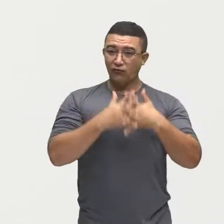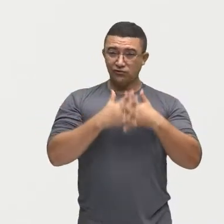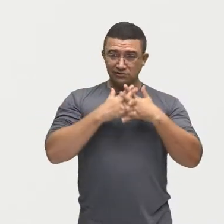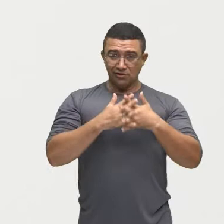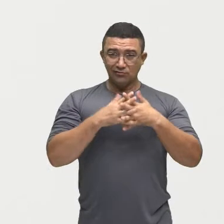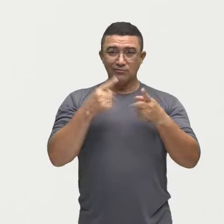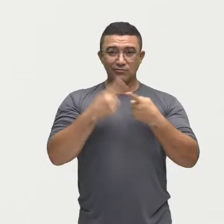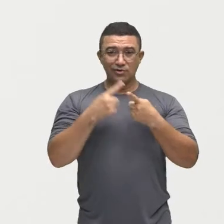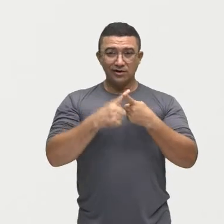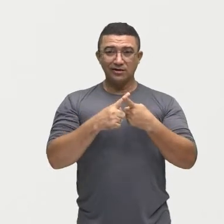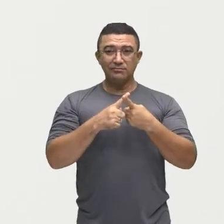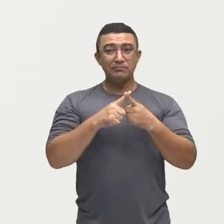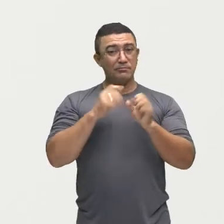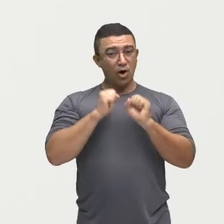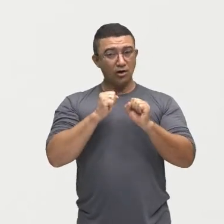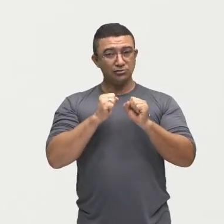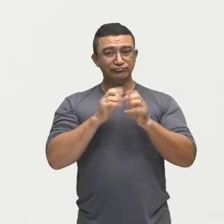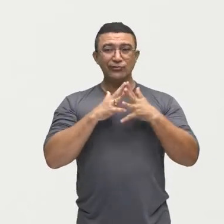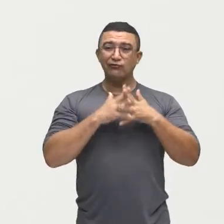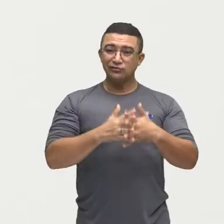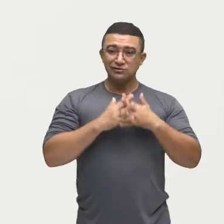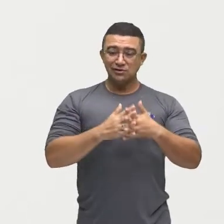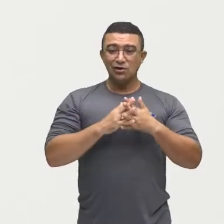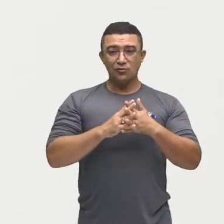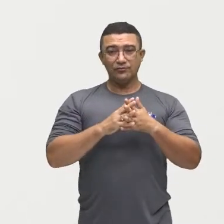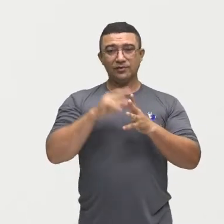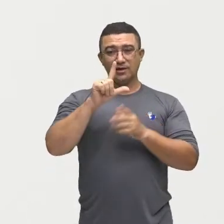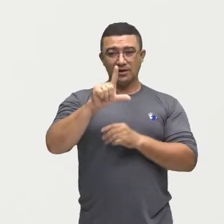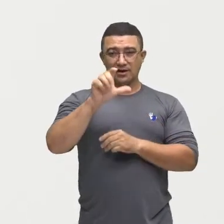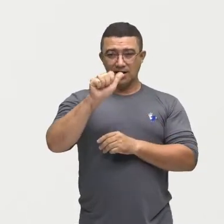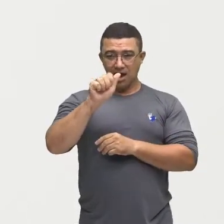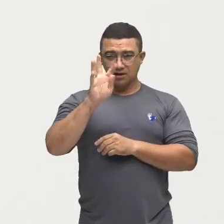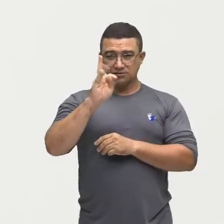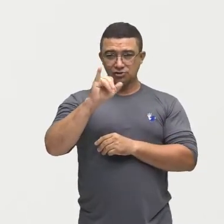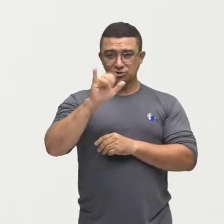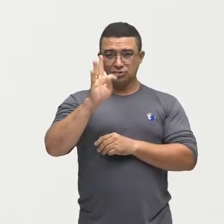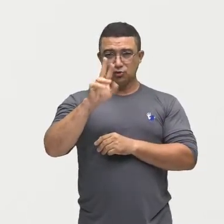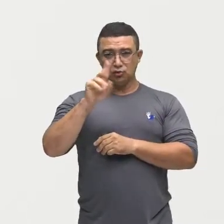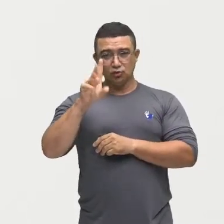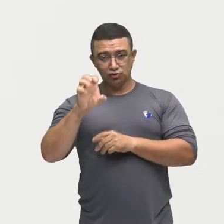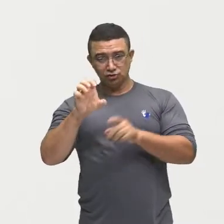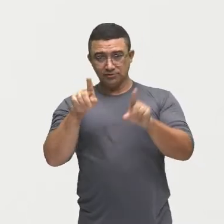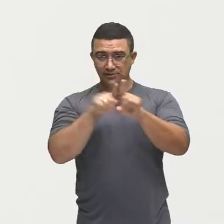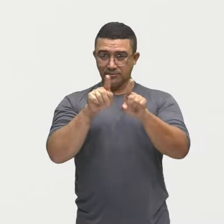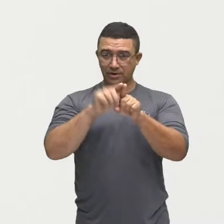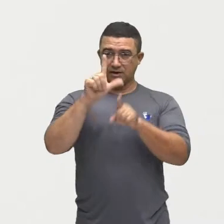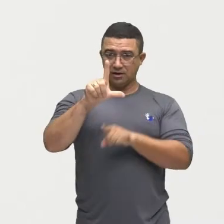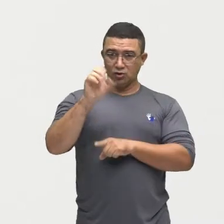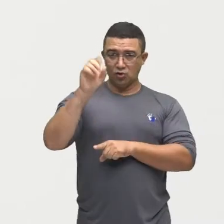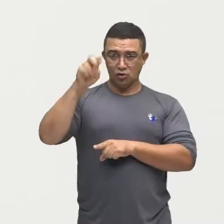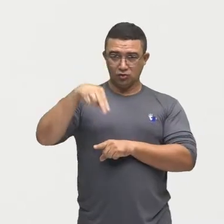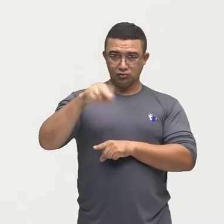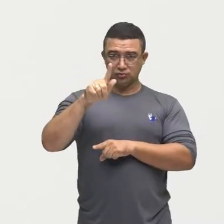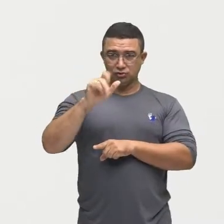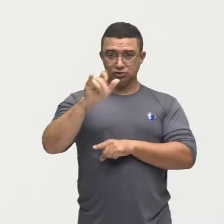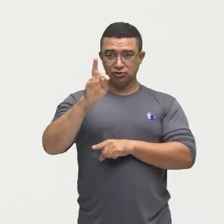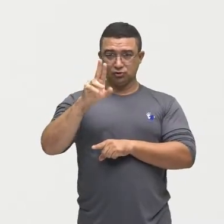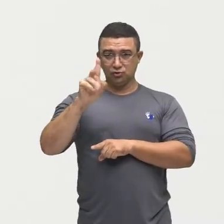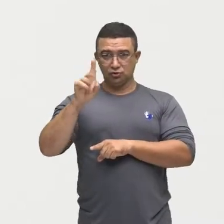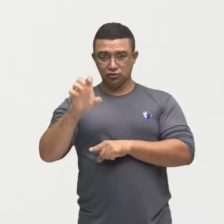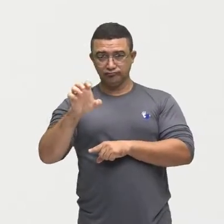latitude e a longitude. Então, aqui a gente tem, olha, na Terra, no sentido sempre aqui, olha, eu vou riscar para vocês, no